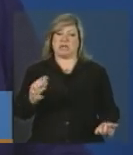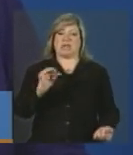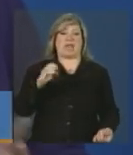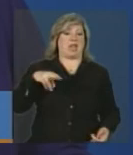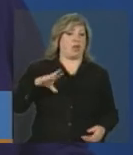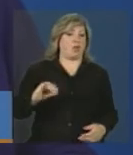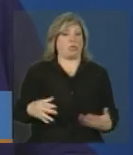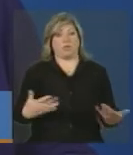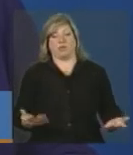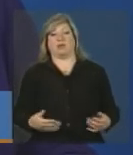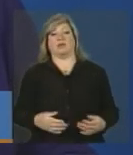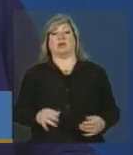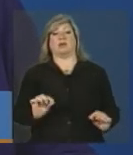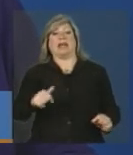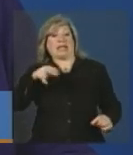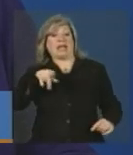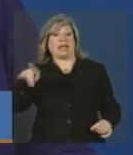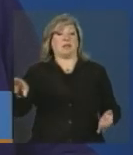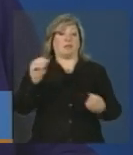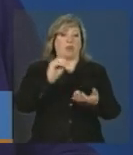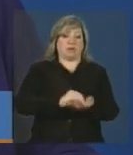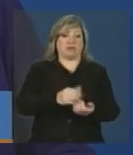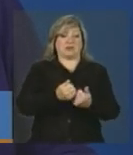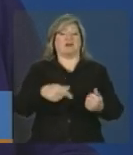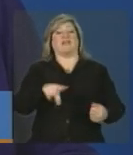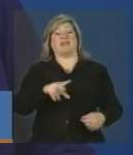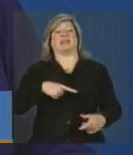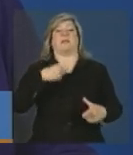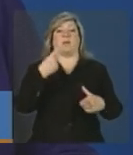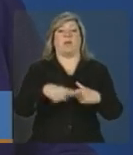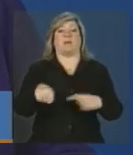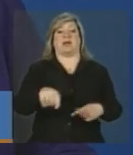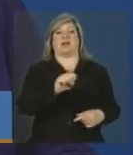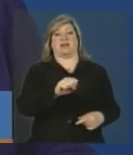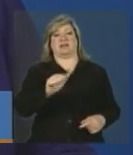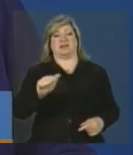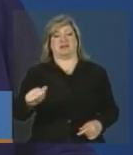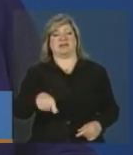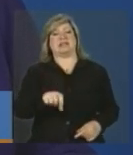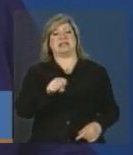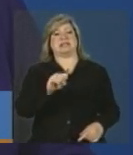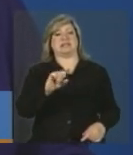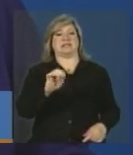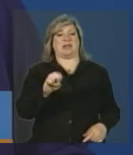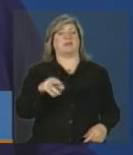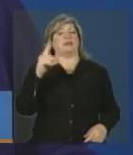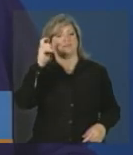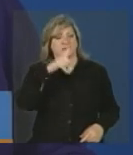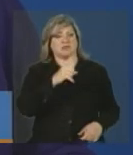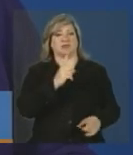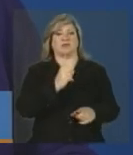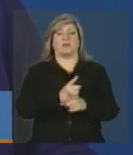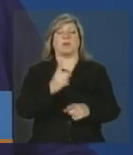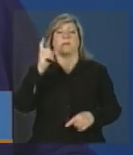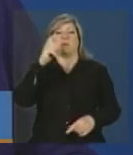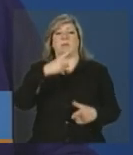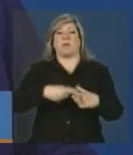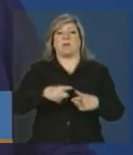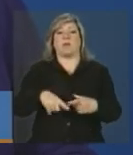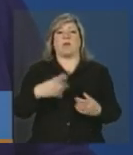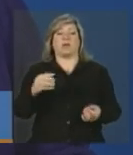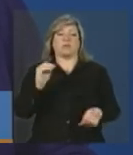adjunto, ele vai ter problema na hora de validar a senha no SAA. E a mesma coisa no cadastro do